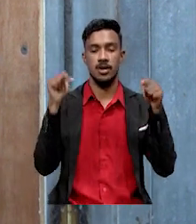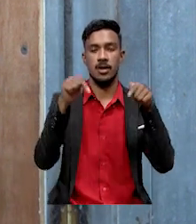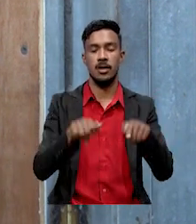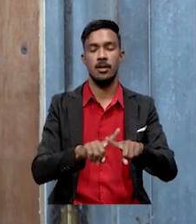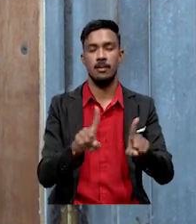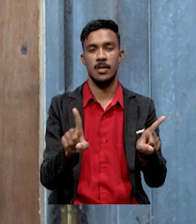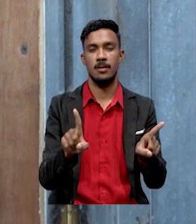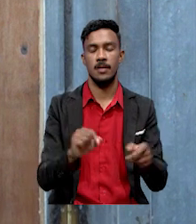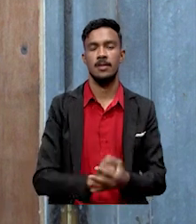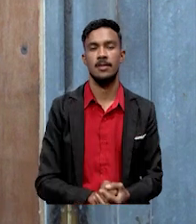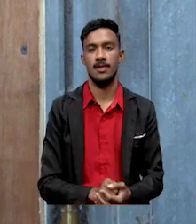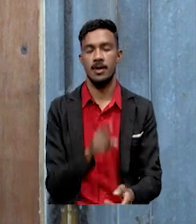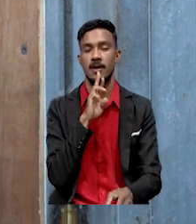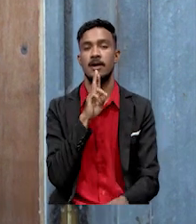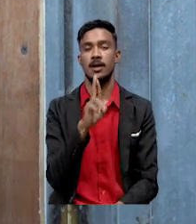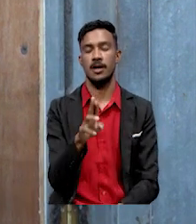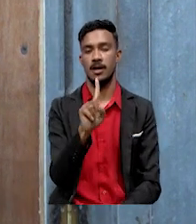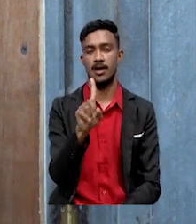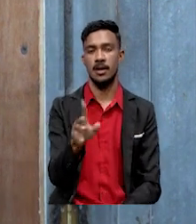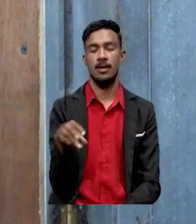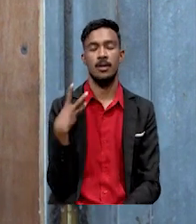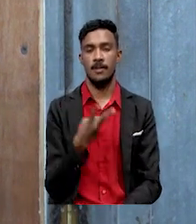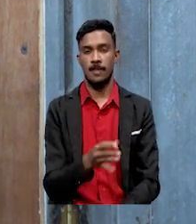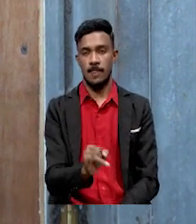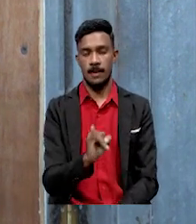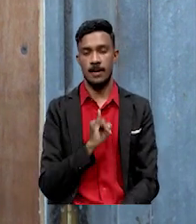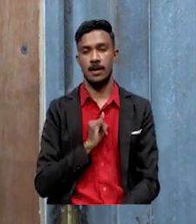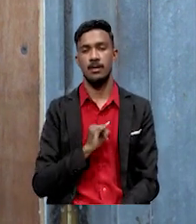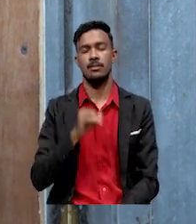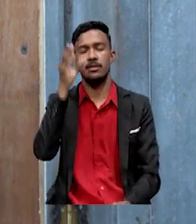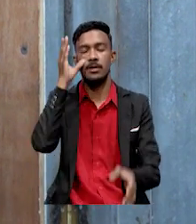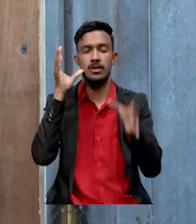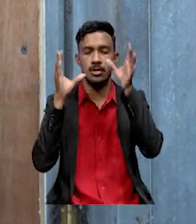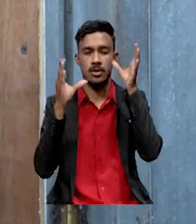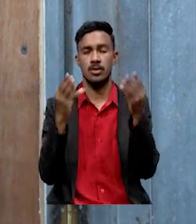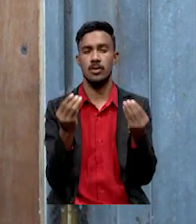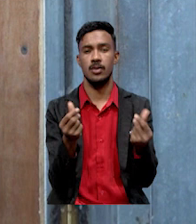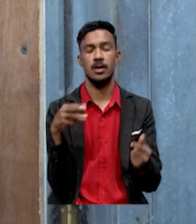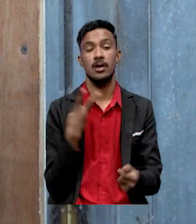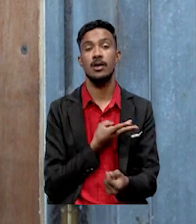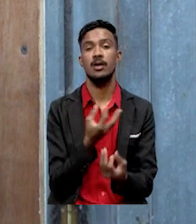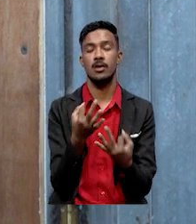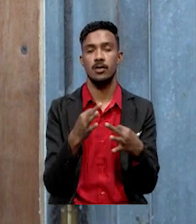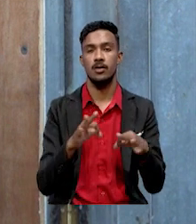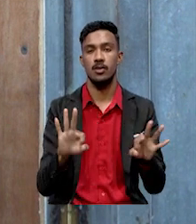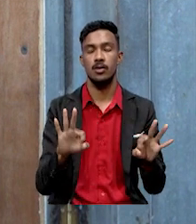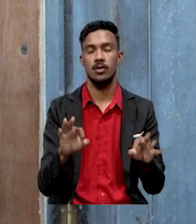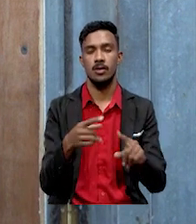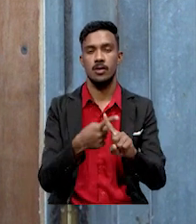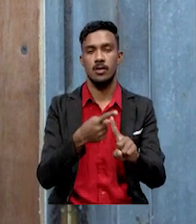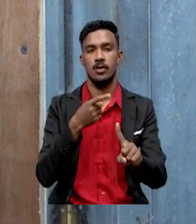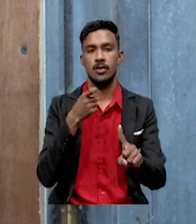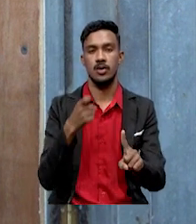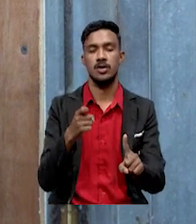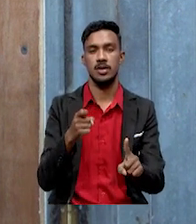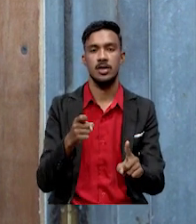be realidade ni mai hau tris itu an makane. Kuando ita hotona husi